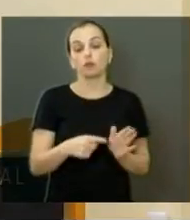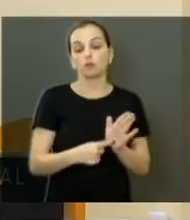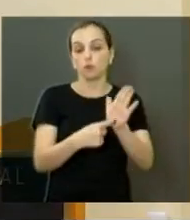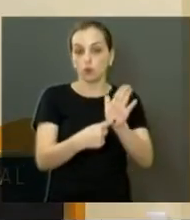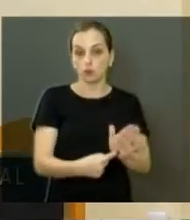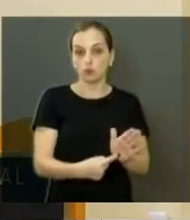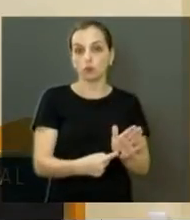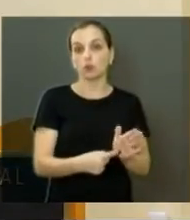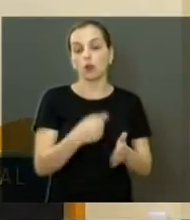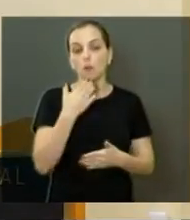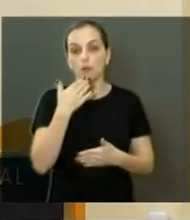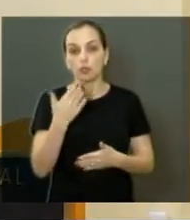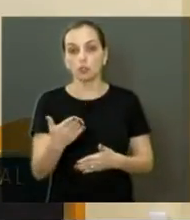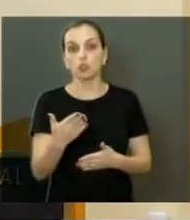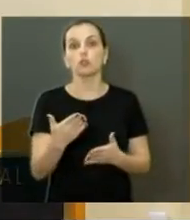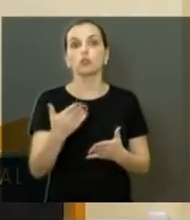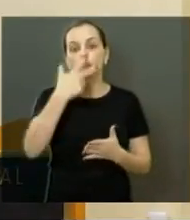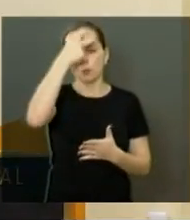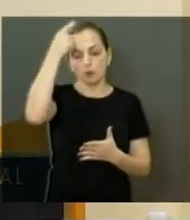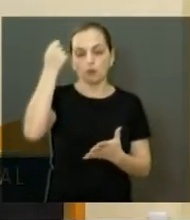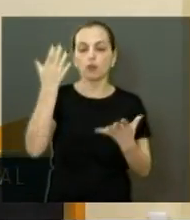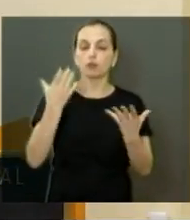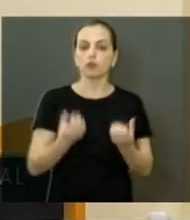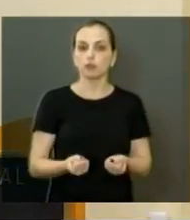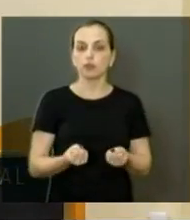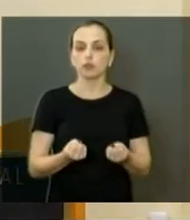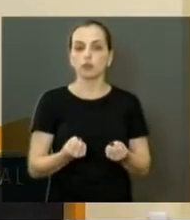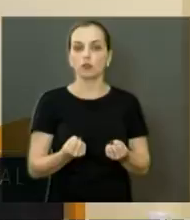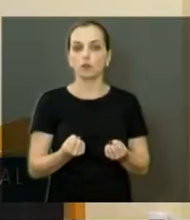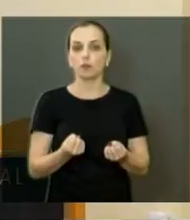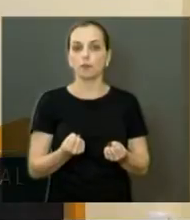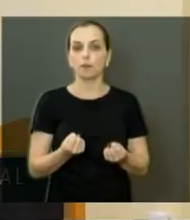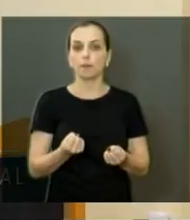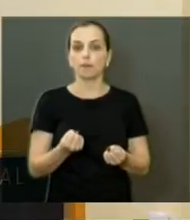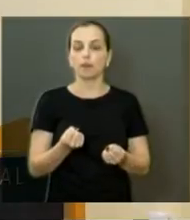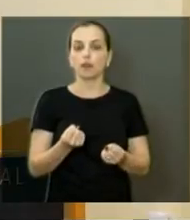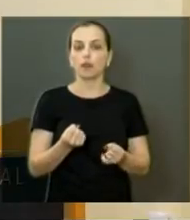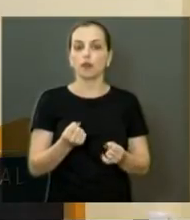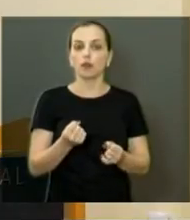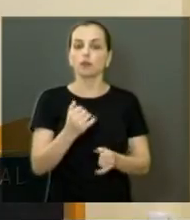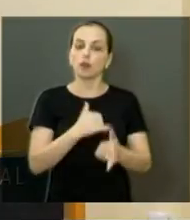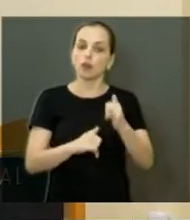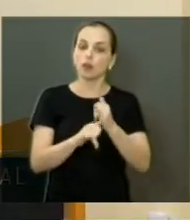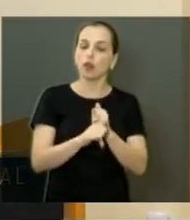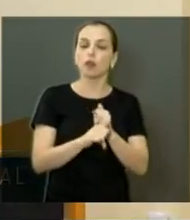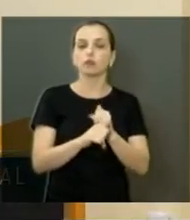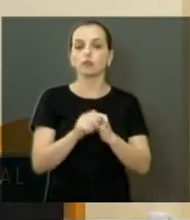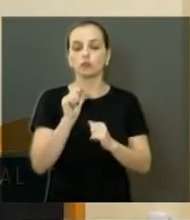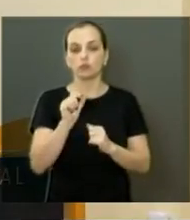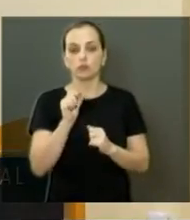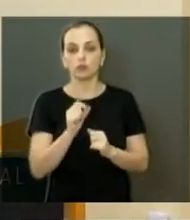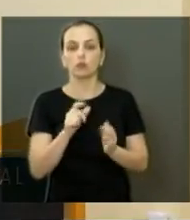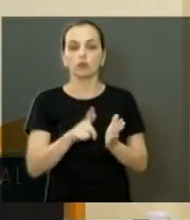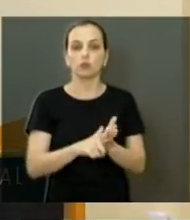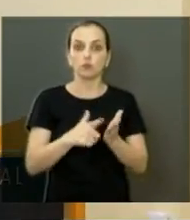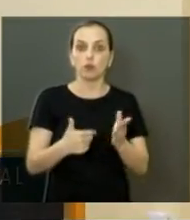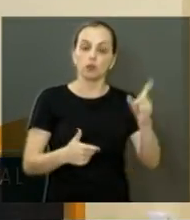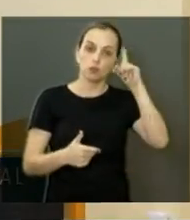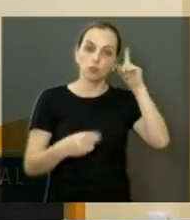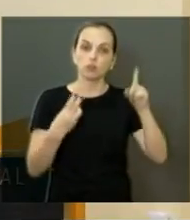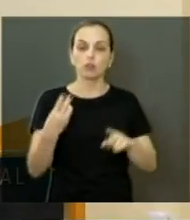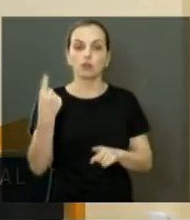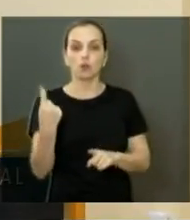pelo Executivo, Saiu no site da Prefeitura e na Folha da Cidade, na edição do dia 31 de